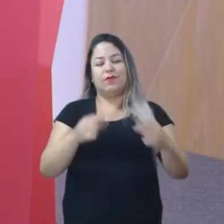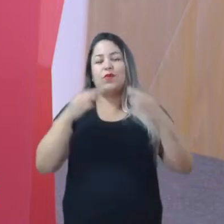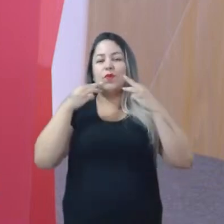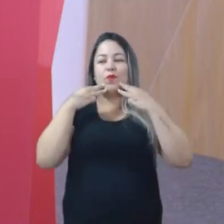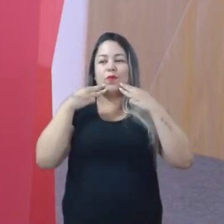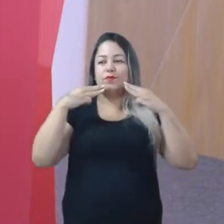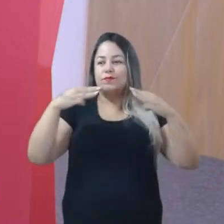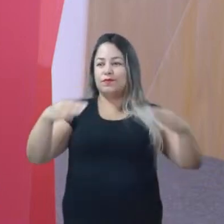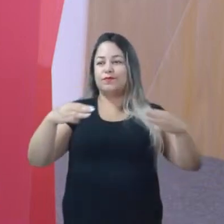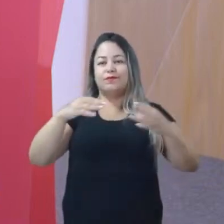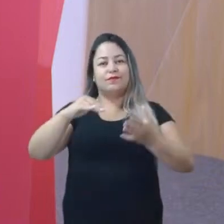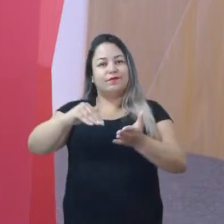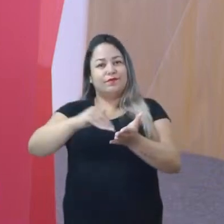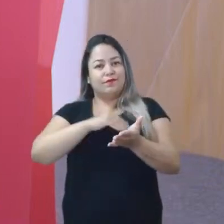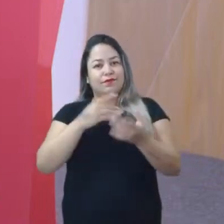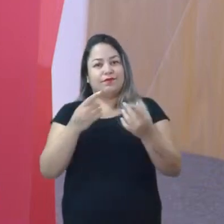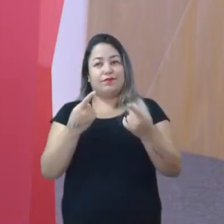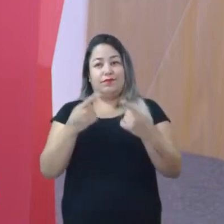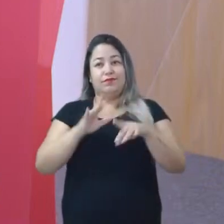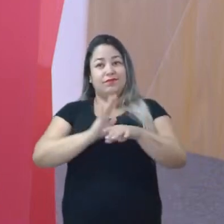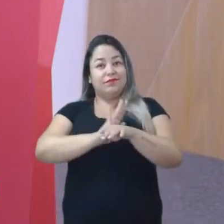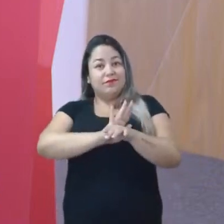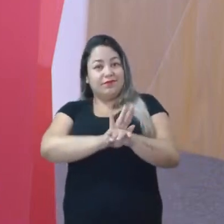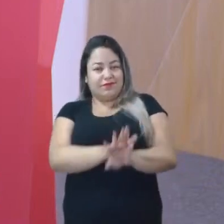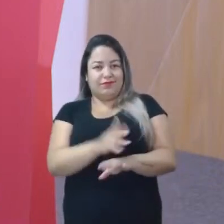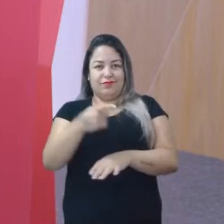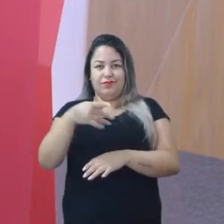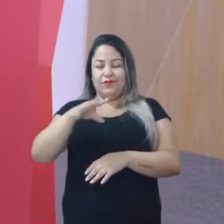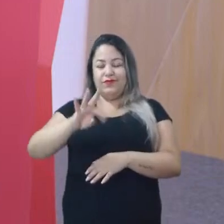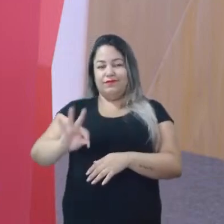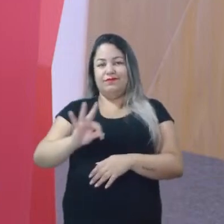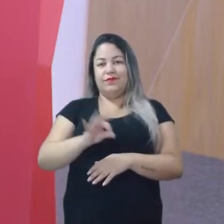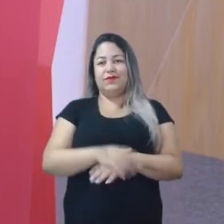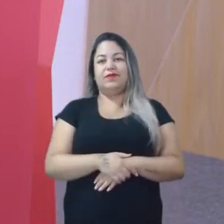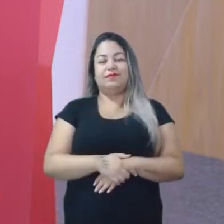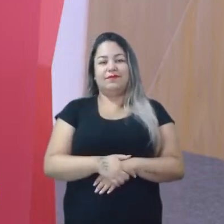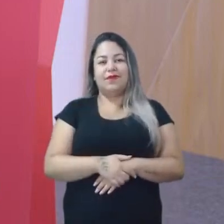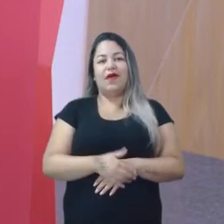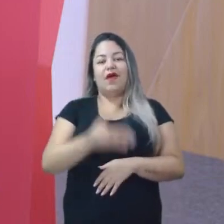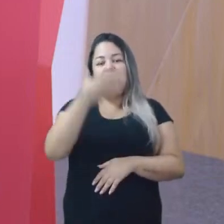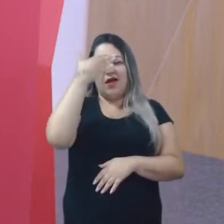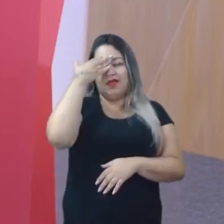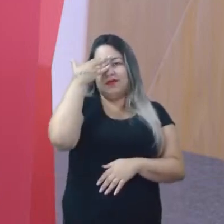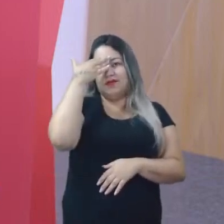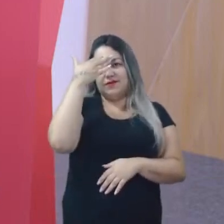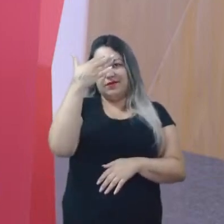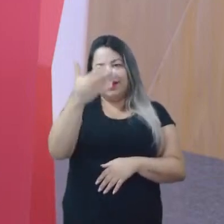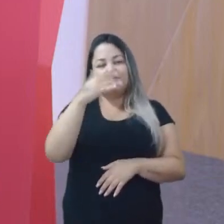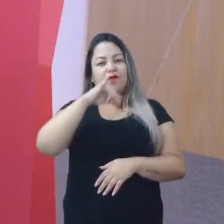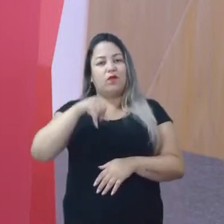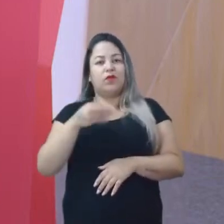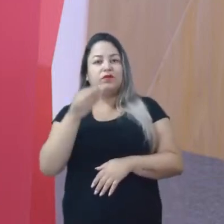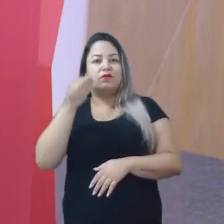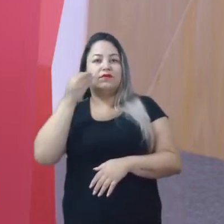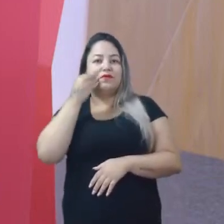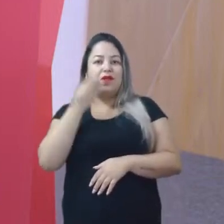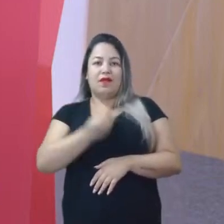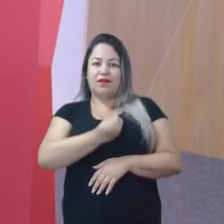na Secretaria de Combate ao Racismo do PT. Olha, eu que agradeço, né, a oportunidade de